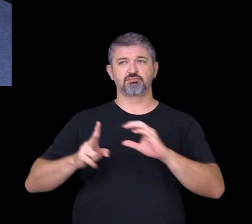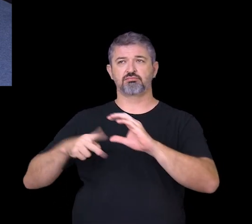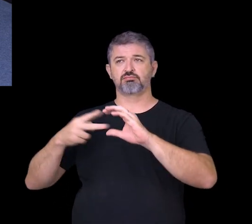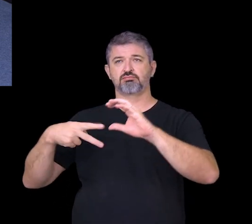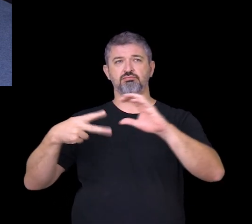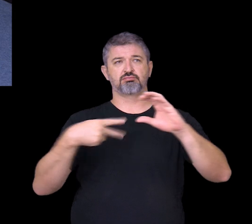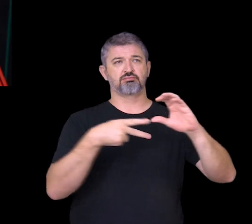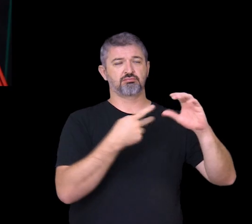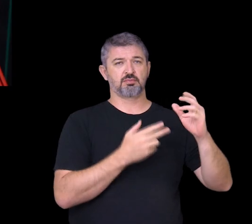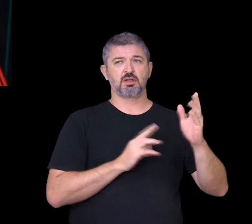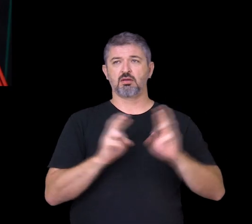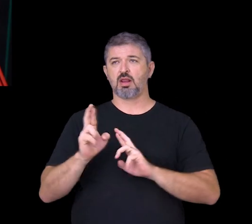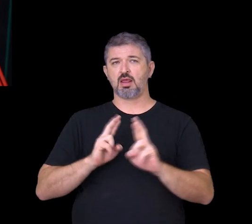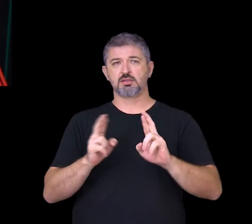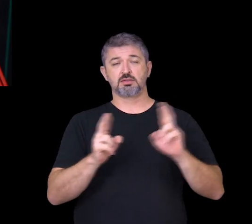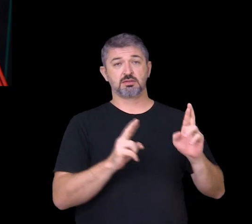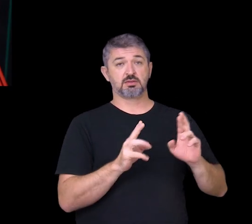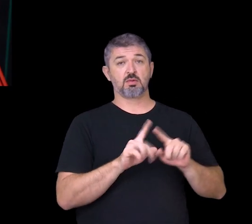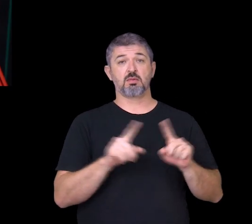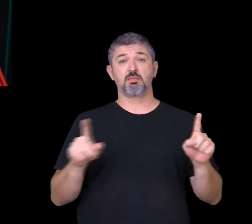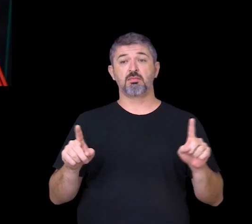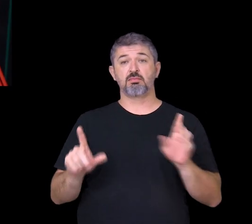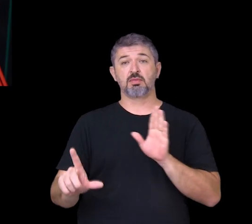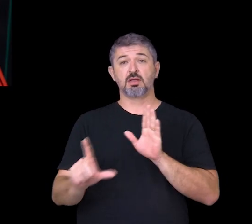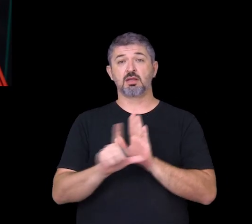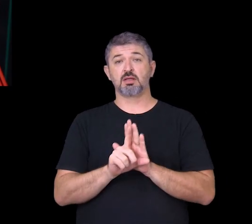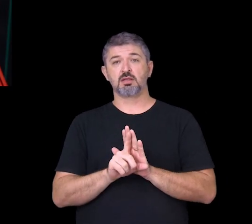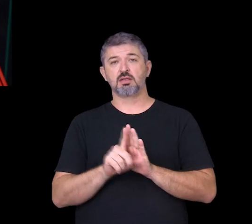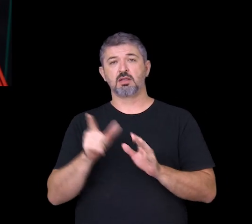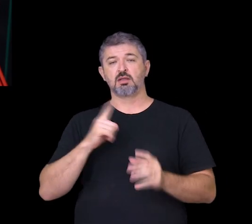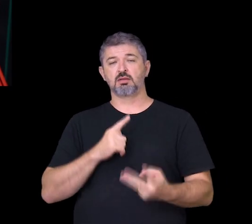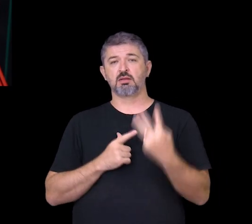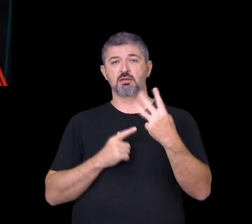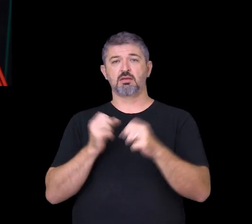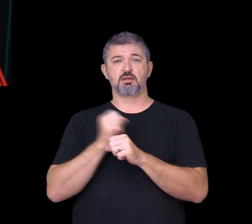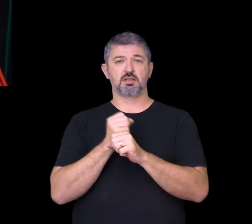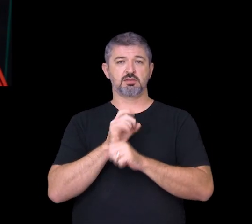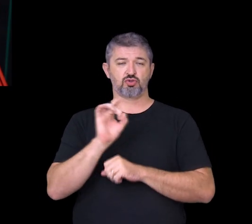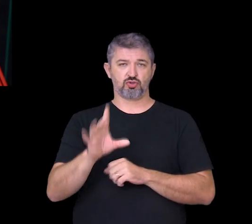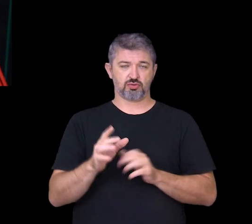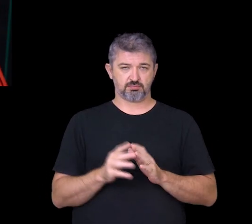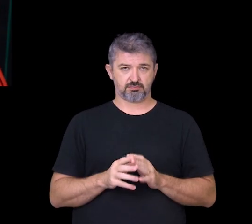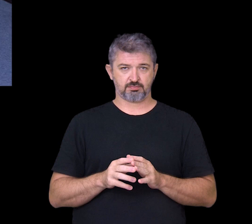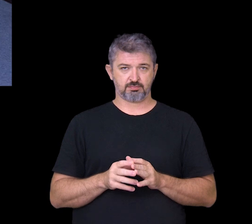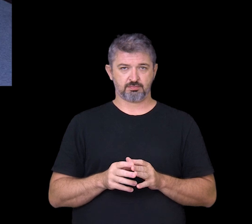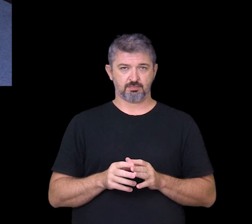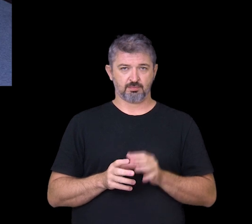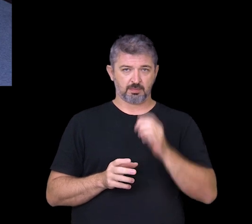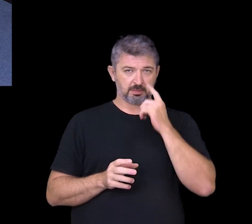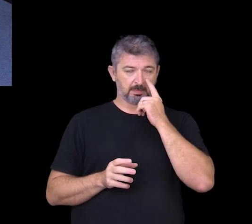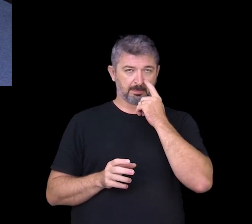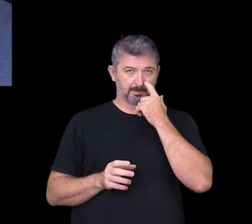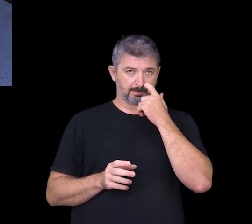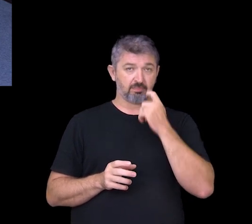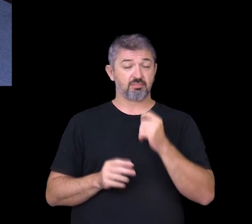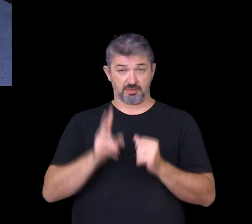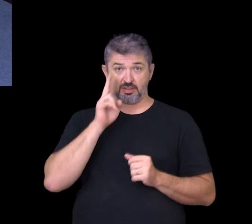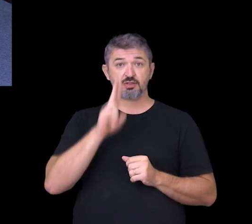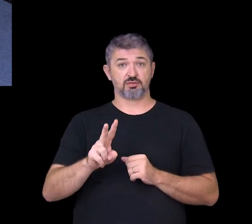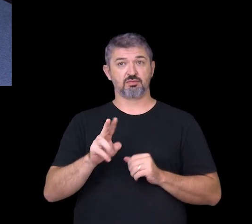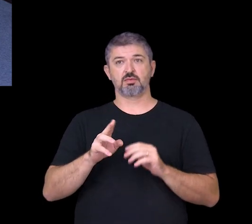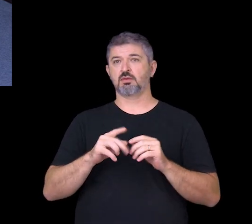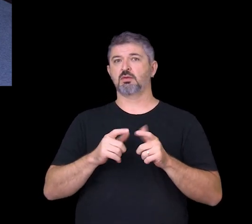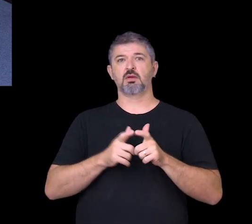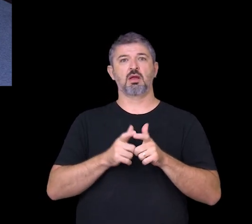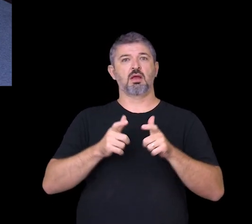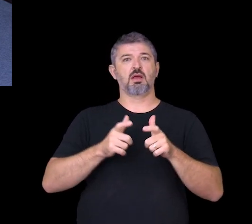as câmaras municipais, mas a lei, ela tem 3 anos. E ainda assim, nós vemos